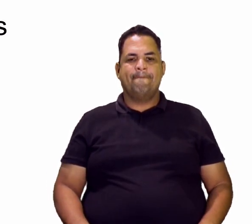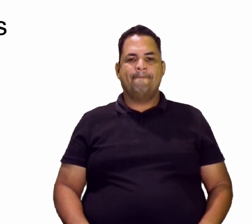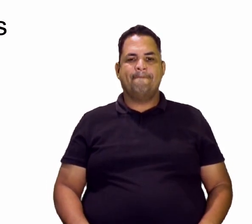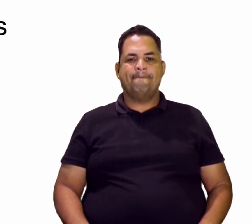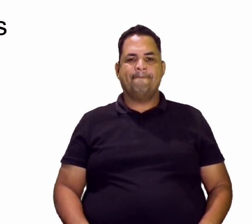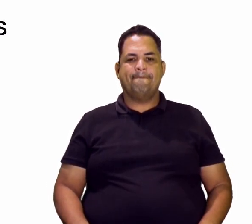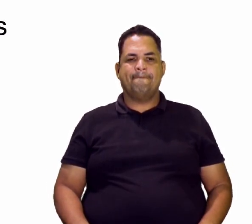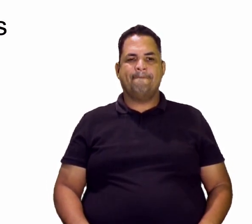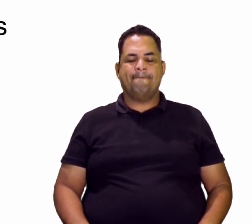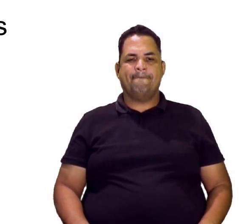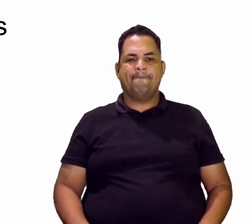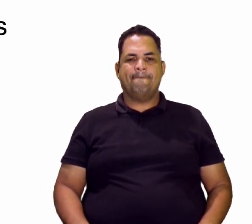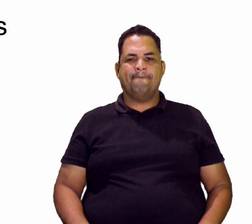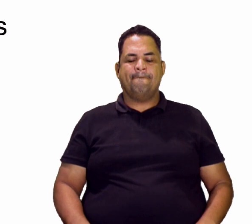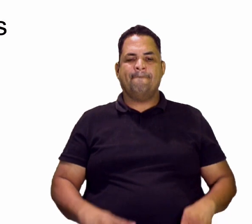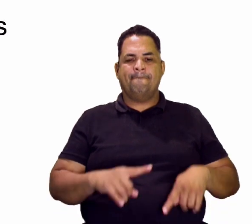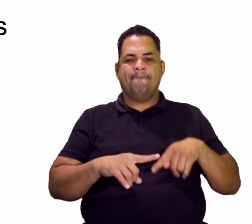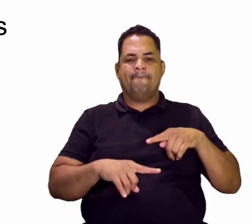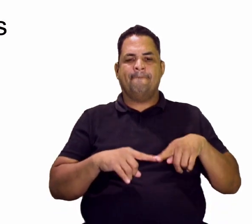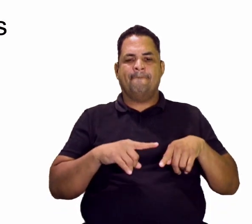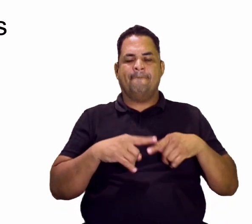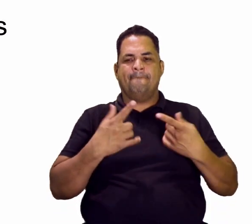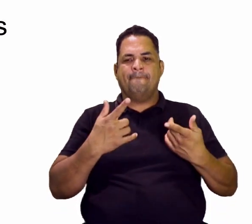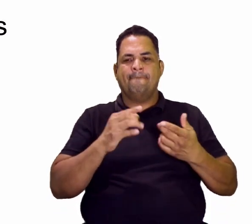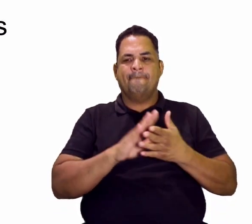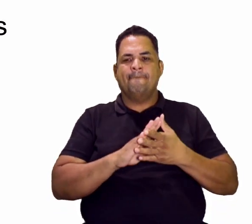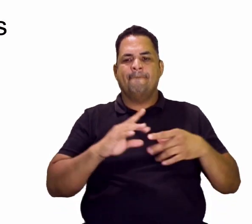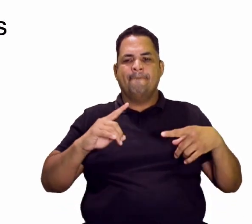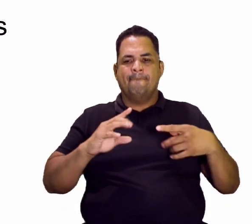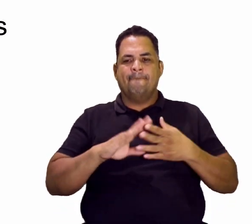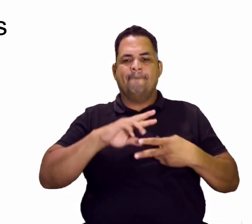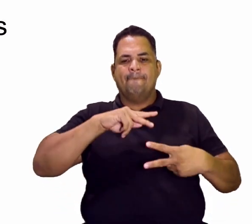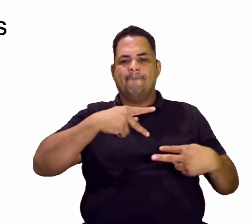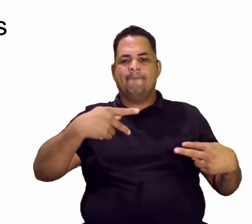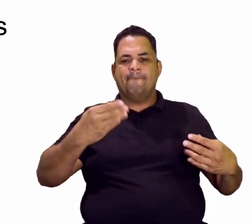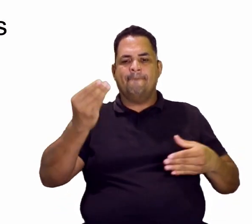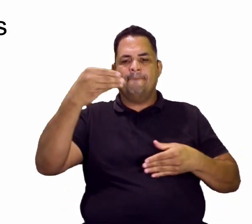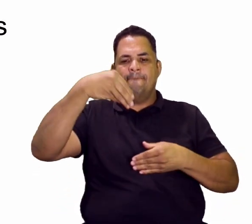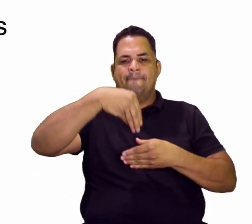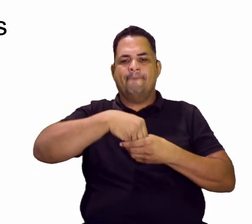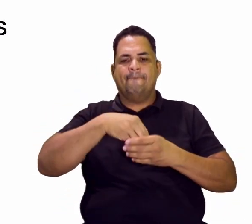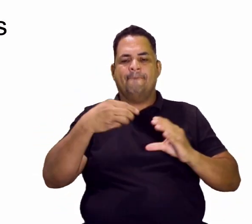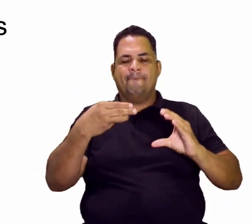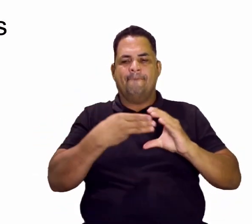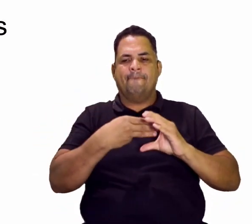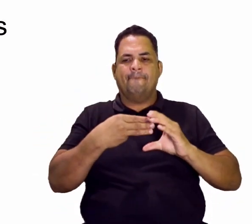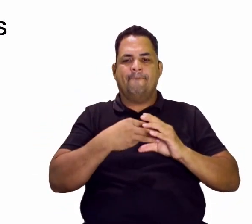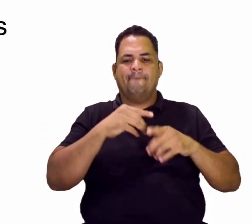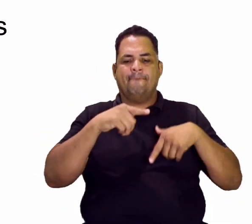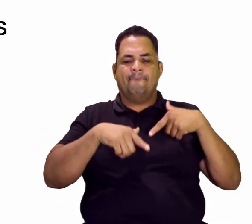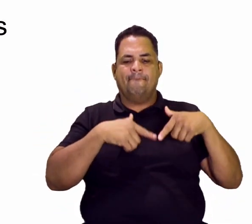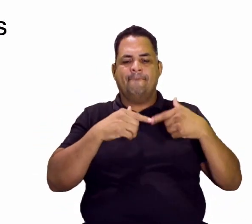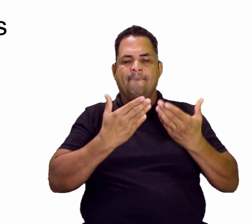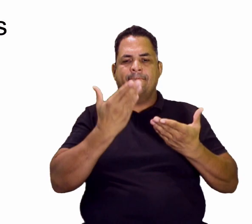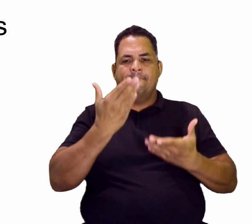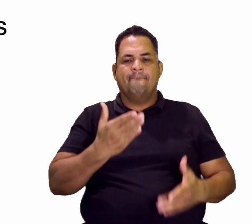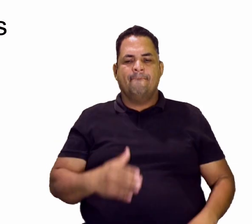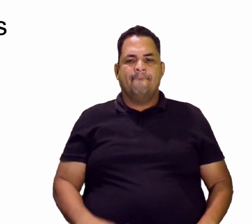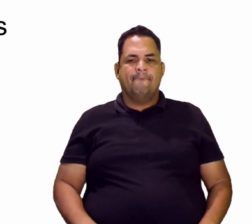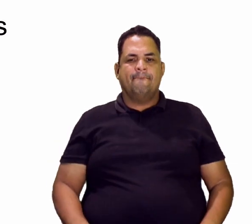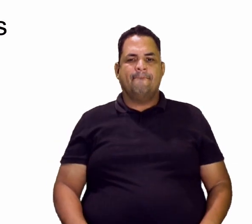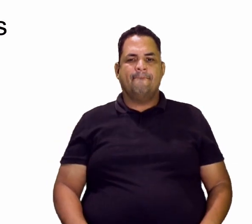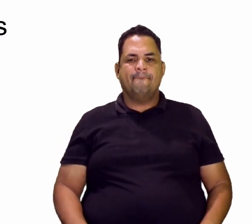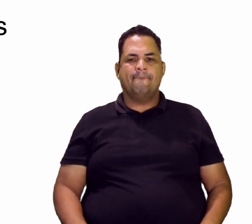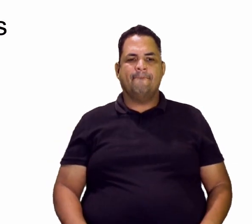vai colocar o material genético dele, esse material genético para dentro dessa célula e vai fazer com que essa célula trabalhe para ele ali, a célula que